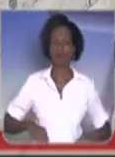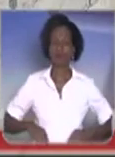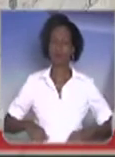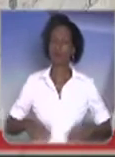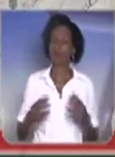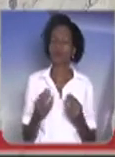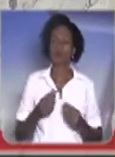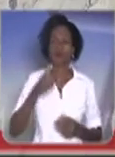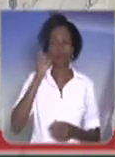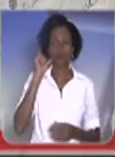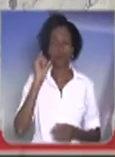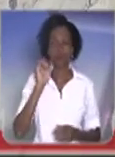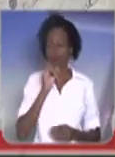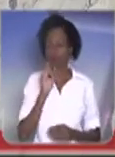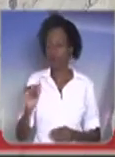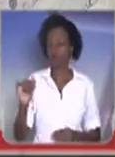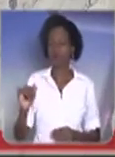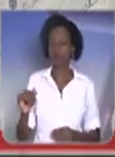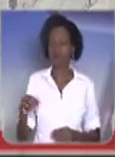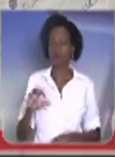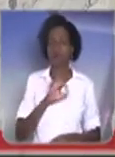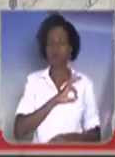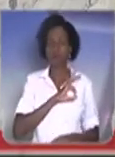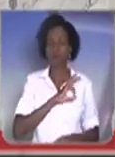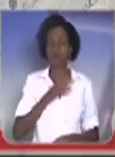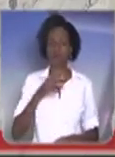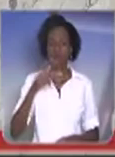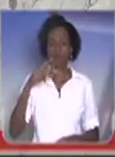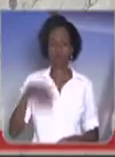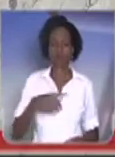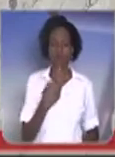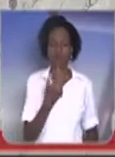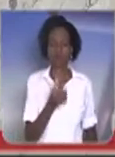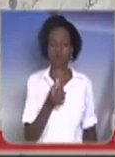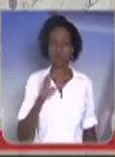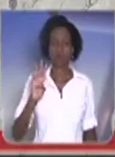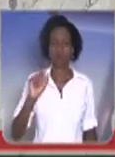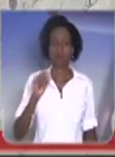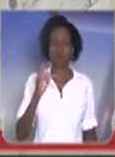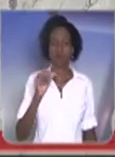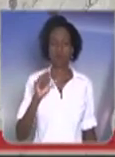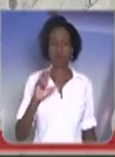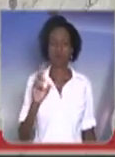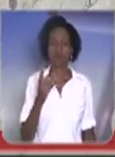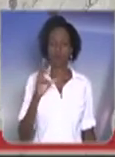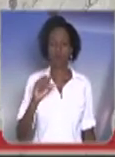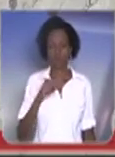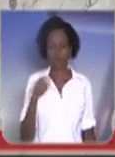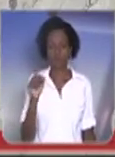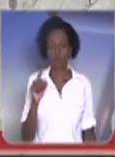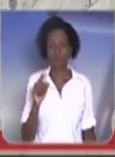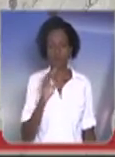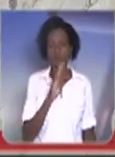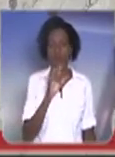nós tivemos aí a notícia que aqueles policiais militares do 16º Batalhão, que participaram de uma ocorrência anos